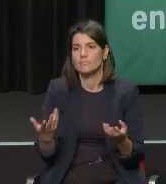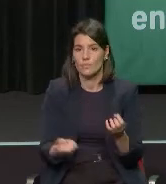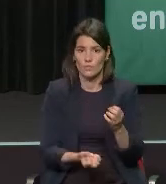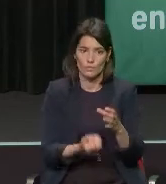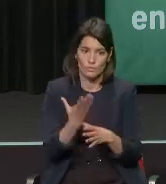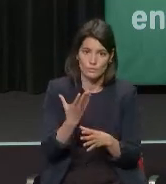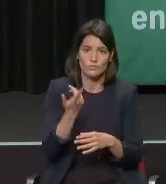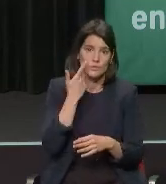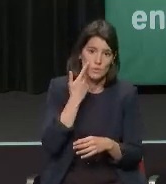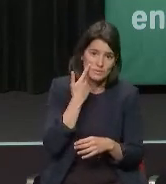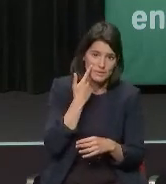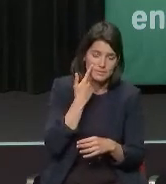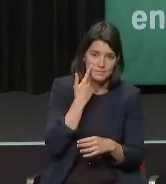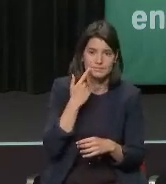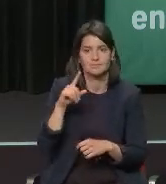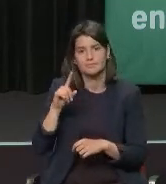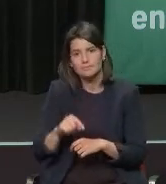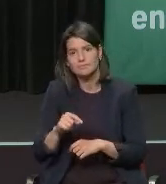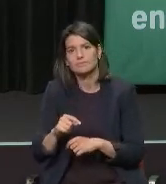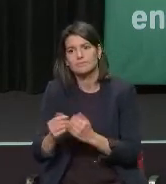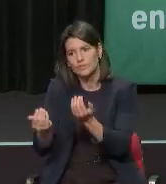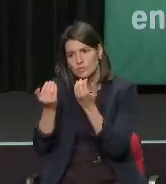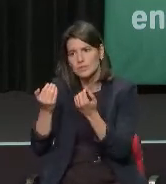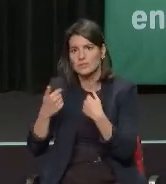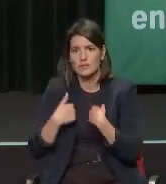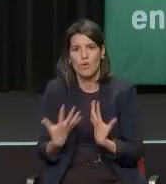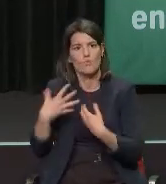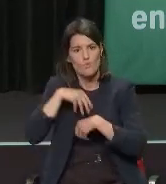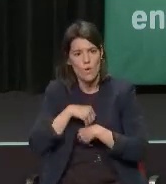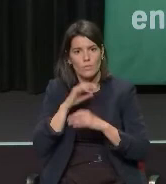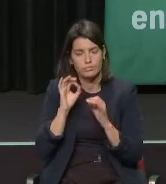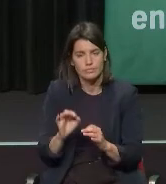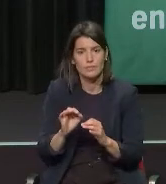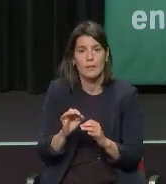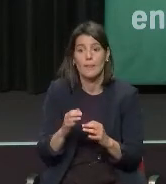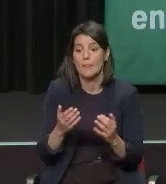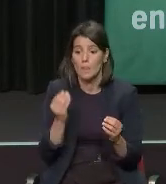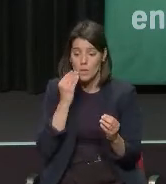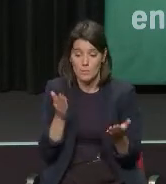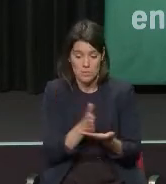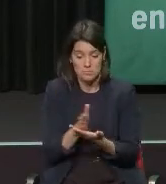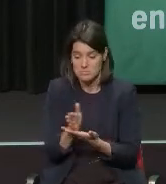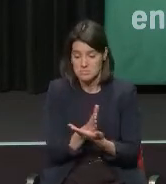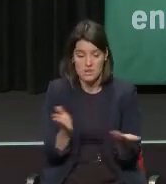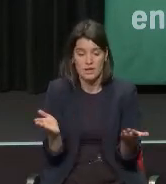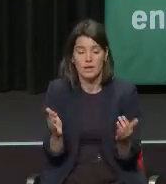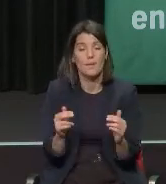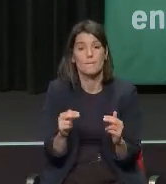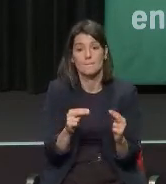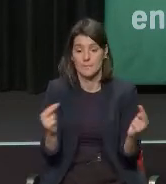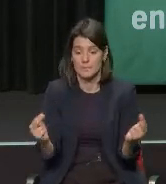produção de conhecimento e o consumo de conhecimento. E aí, pelo meio, com um passo híbrido